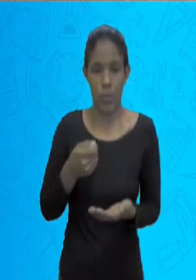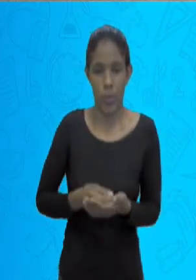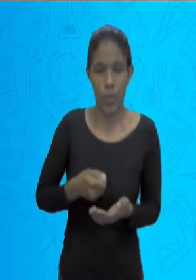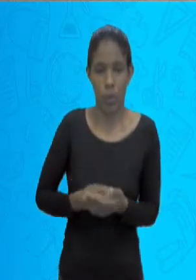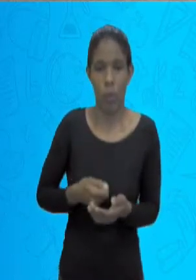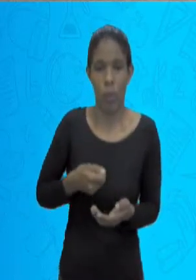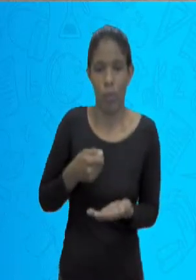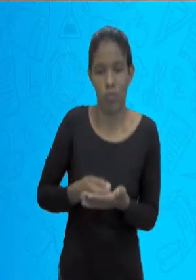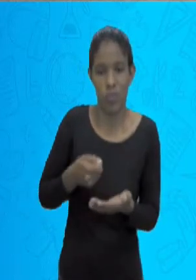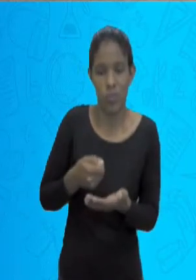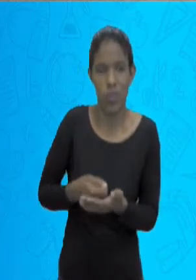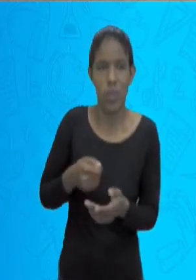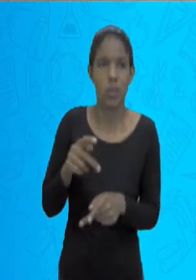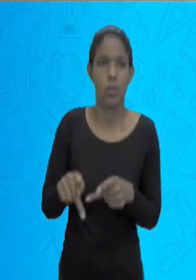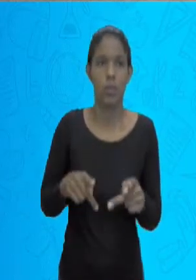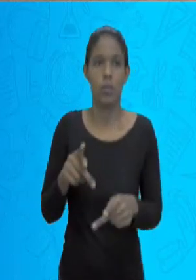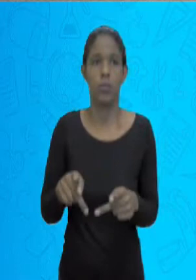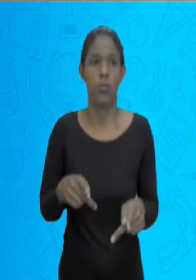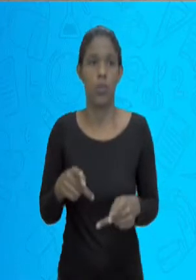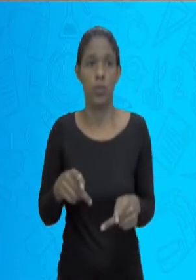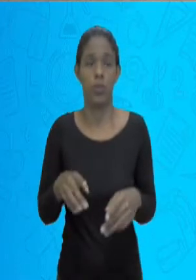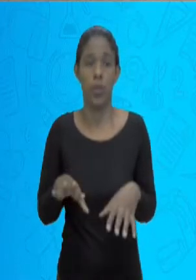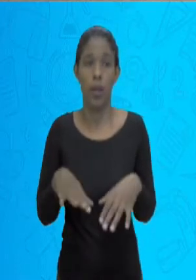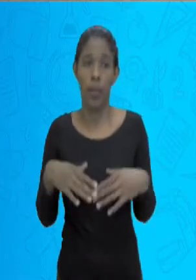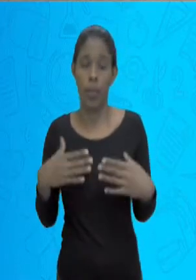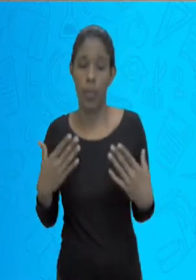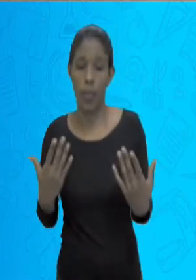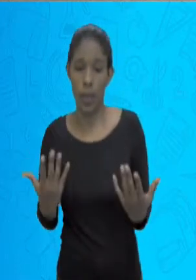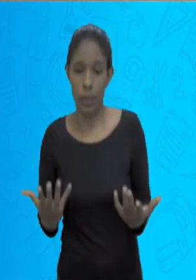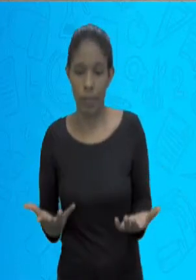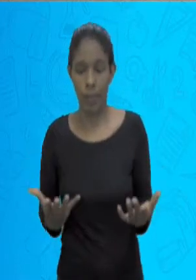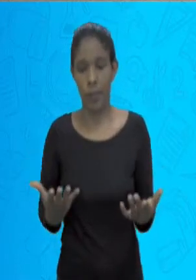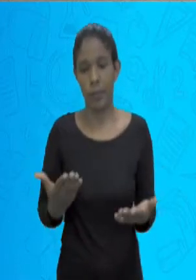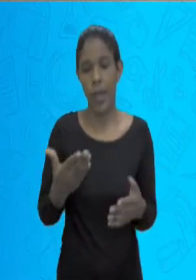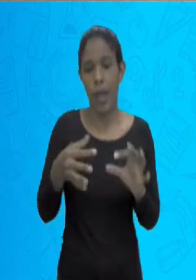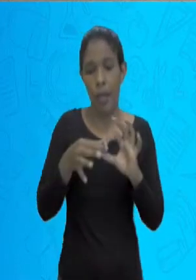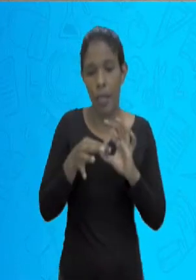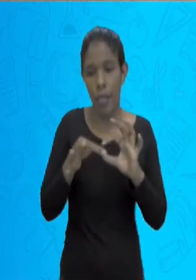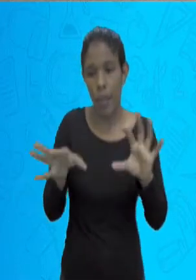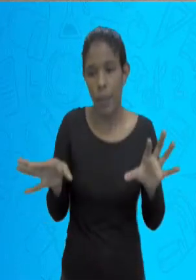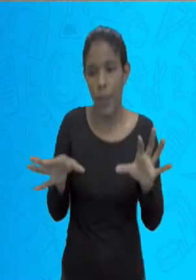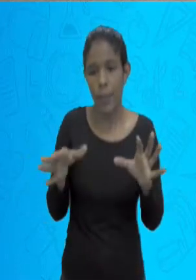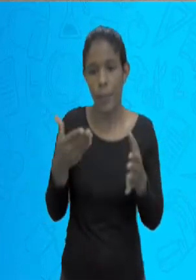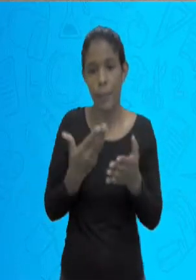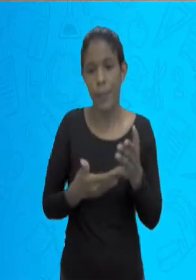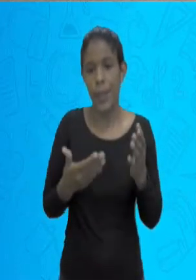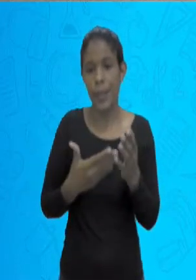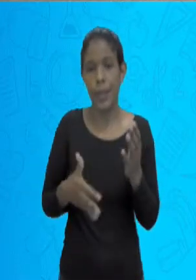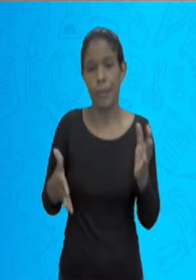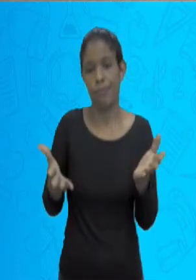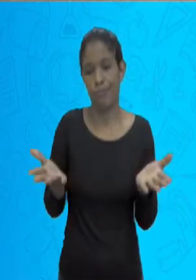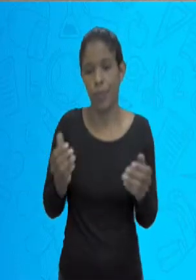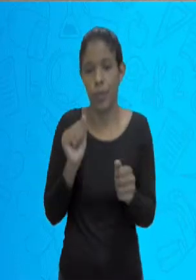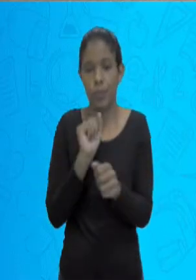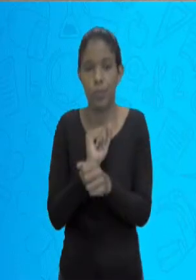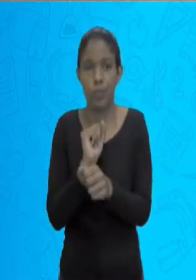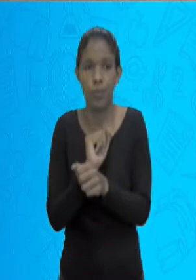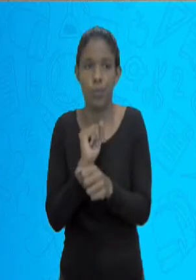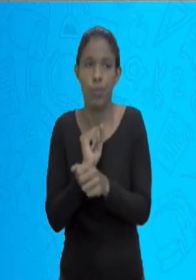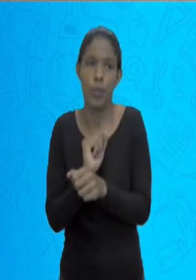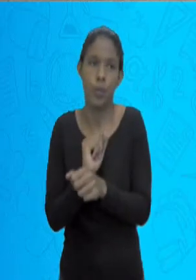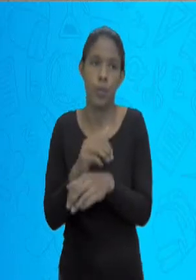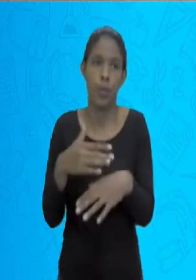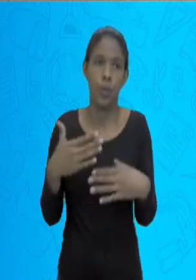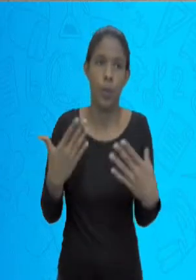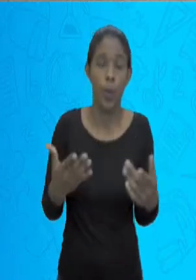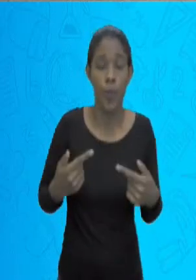de liberdade e às perseguições políticas. As guerras vivenciadas por Napoleão arruinaram a